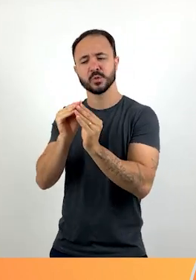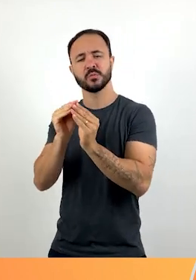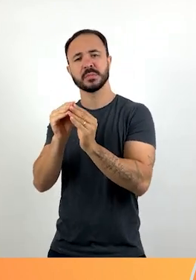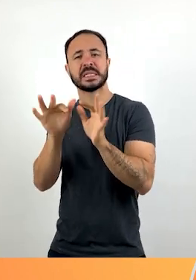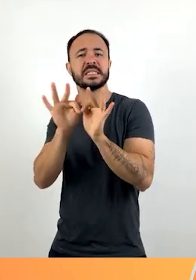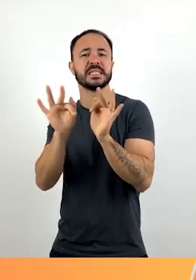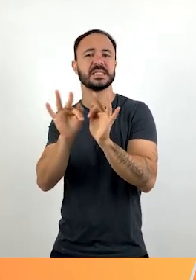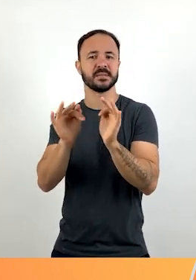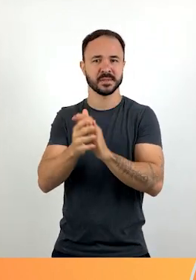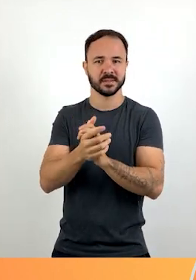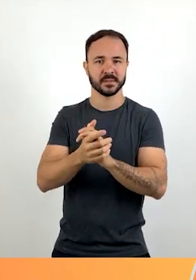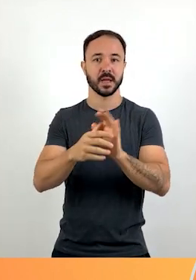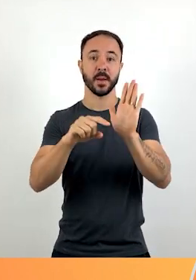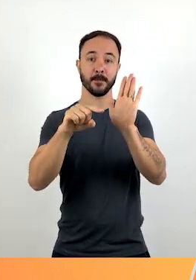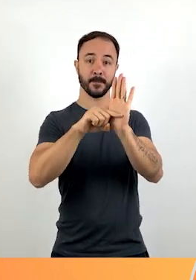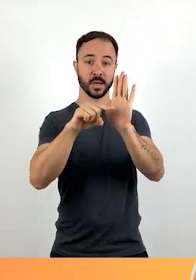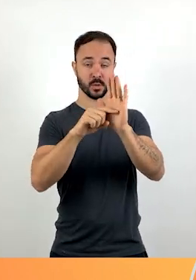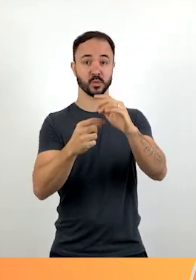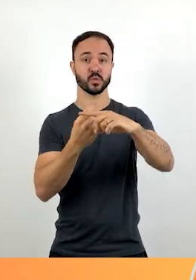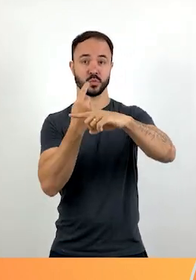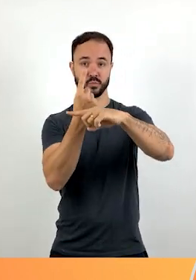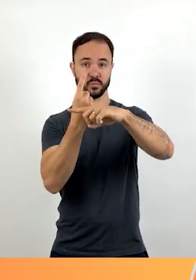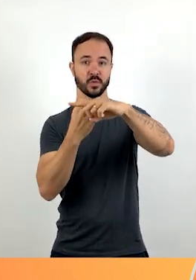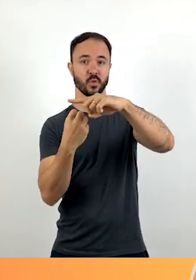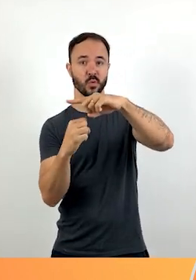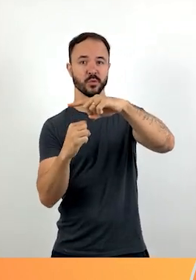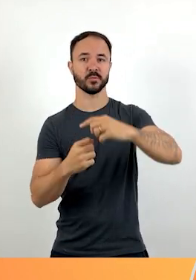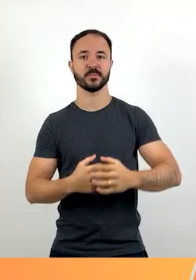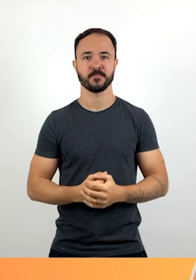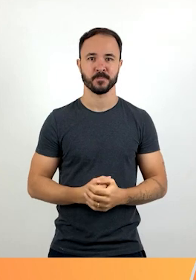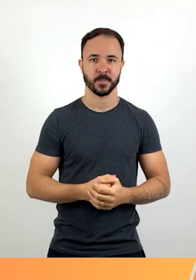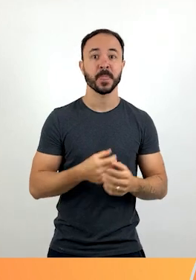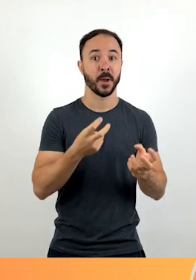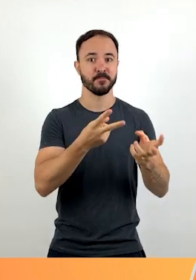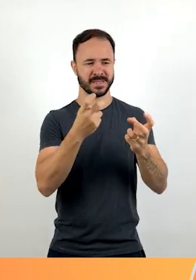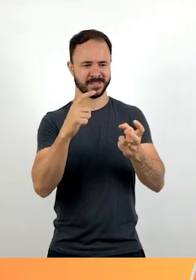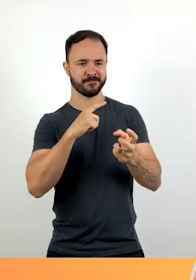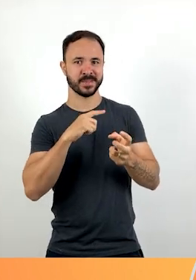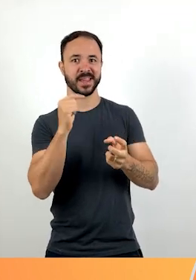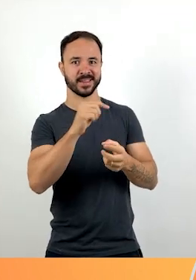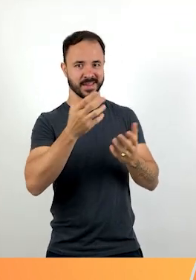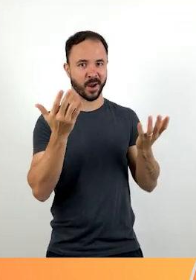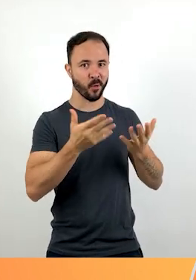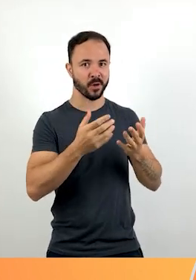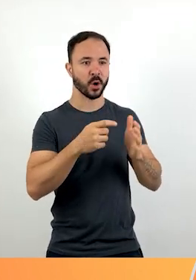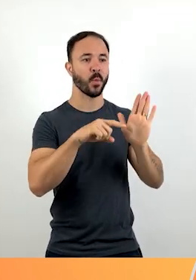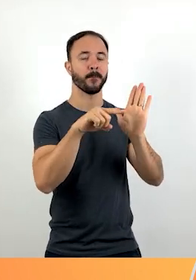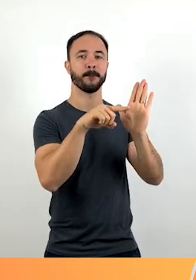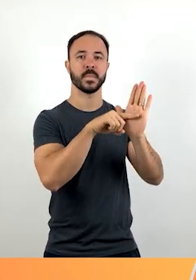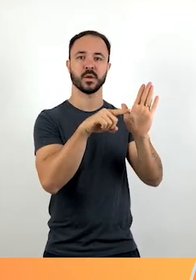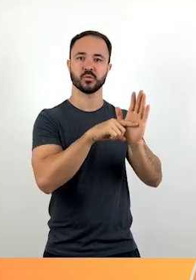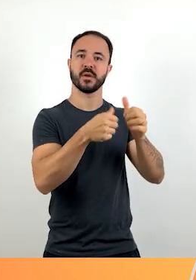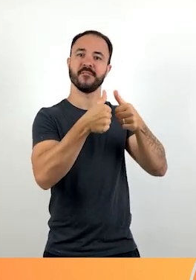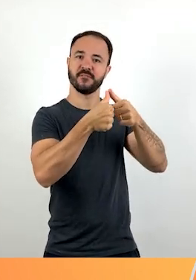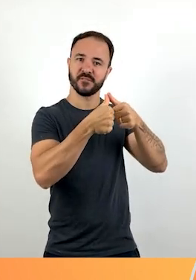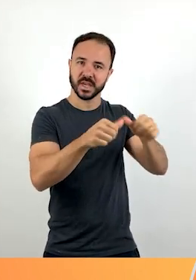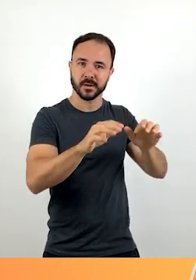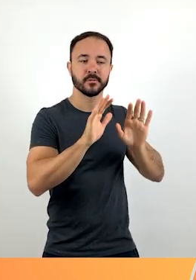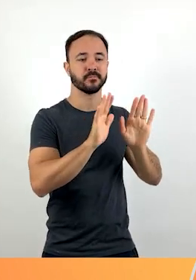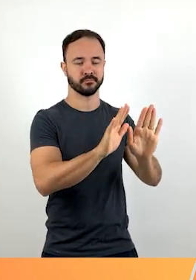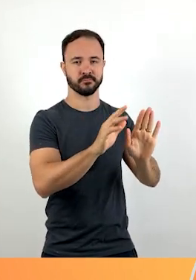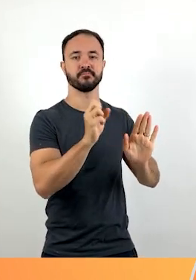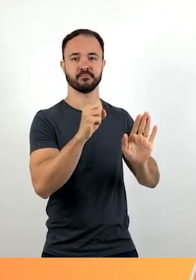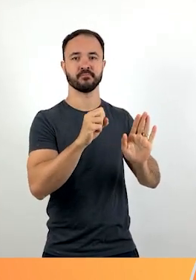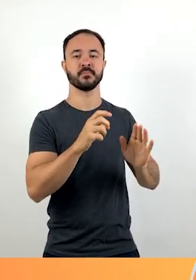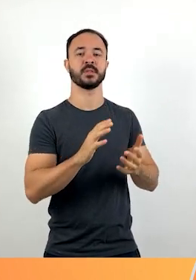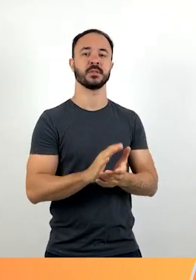1 sobre 8. Observe que agora eu deixei o sinal menos e representei a fração, né? Normalmente os sinais eles